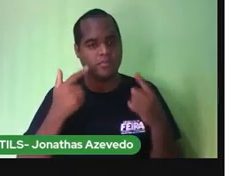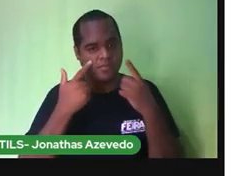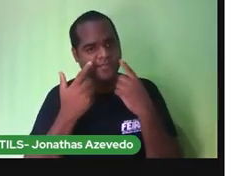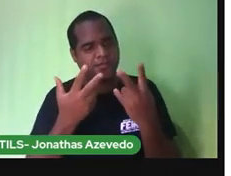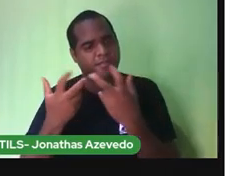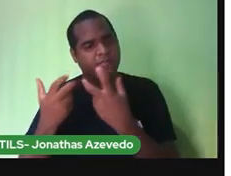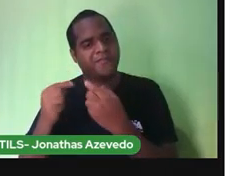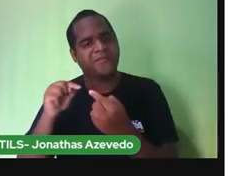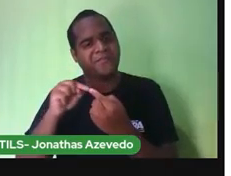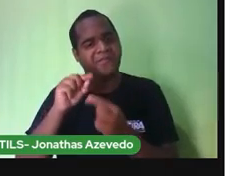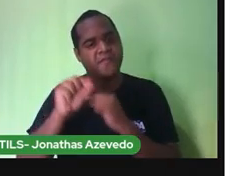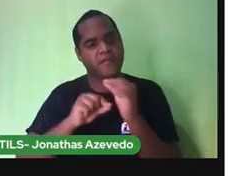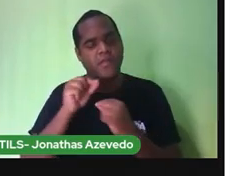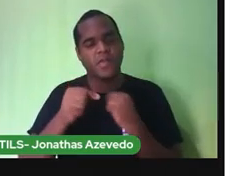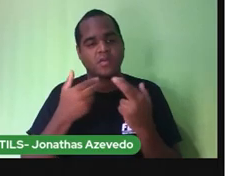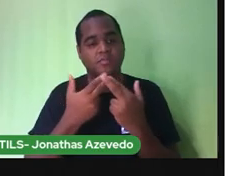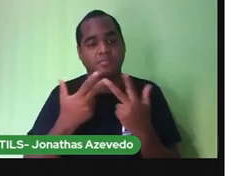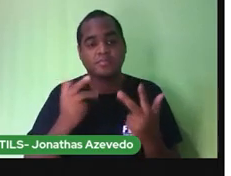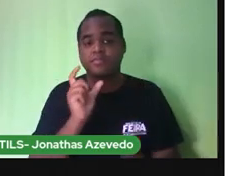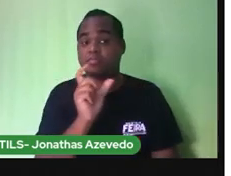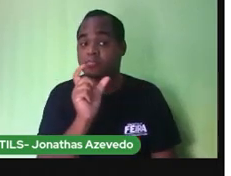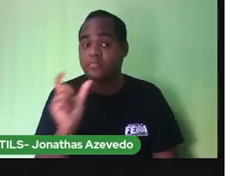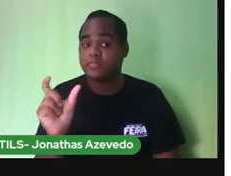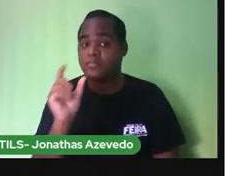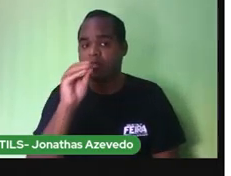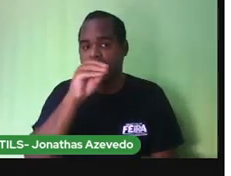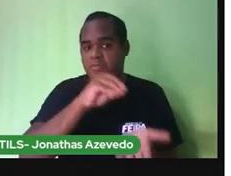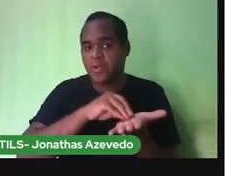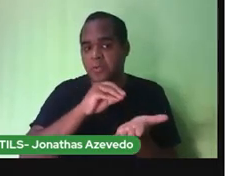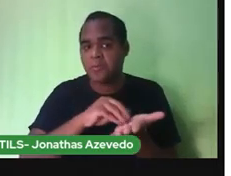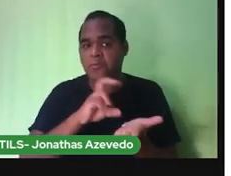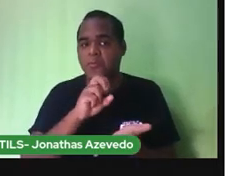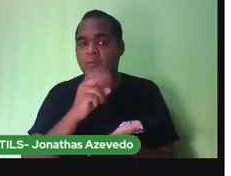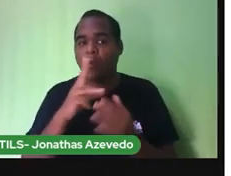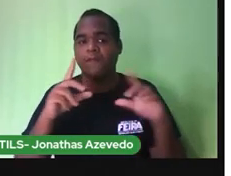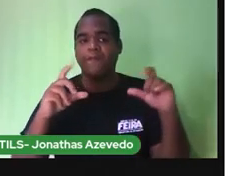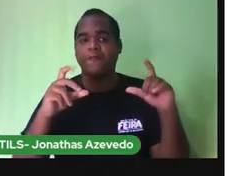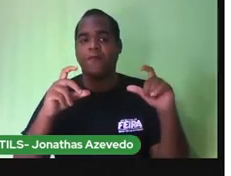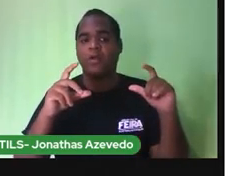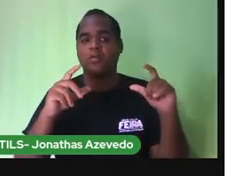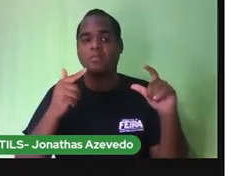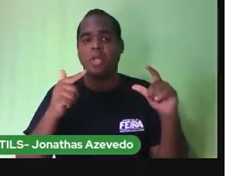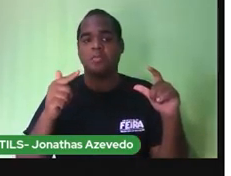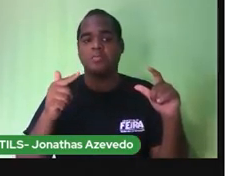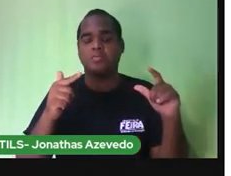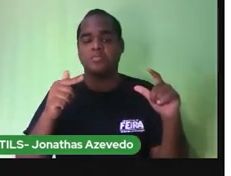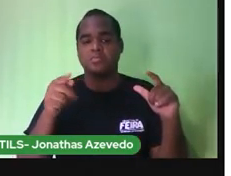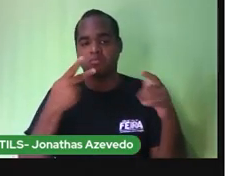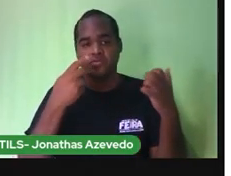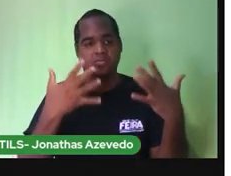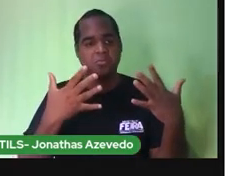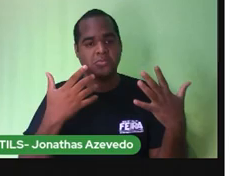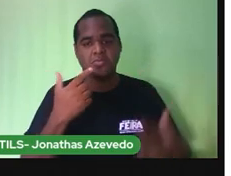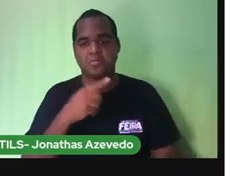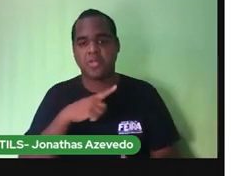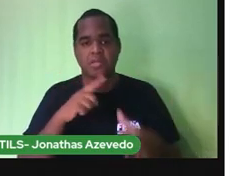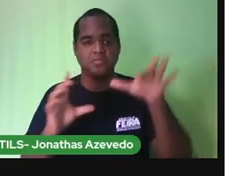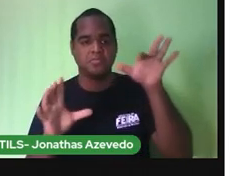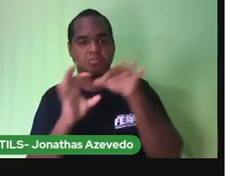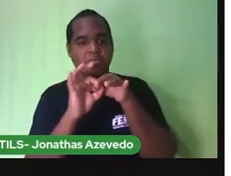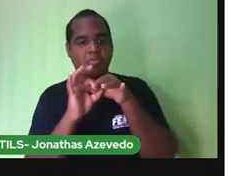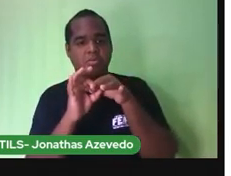Qual foi a palavra que sobrou Qual foi a imagem que não teve o para ser ligar